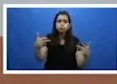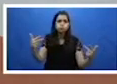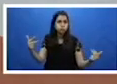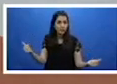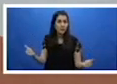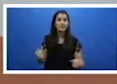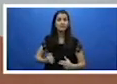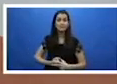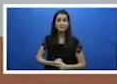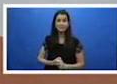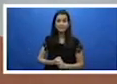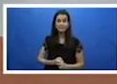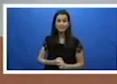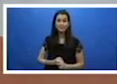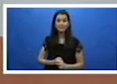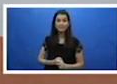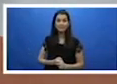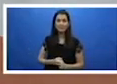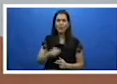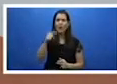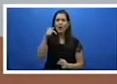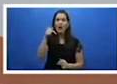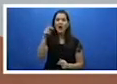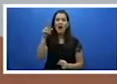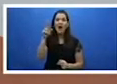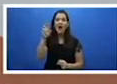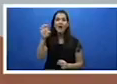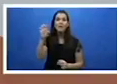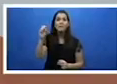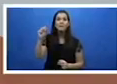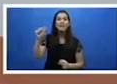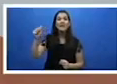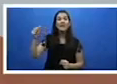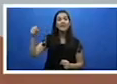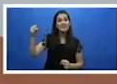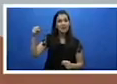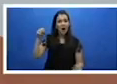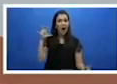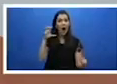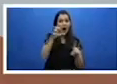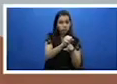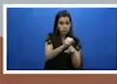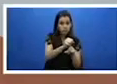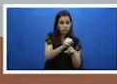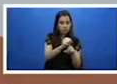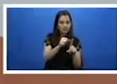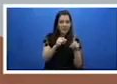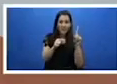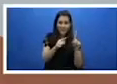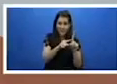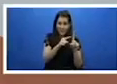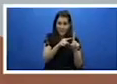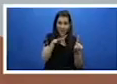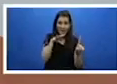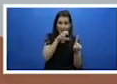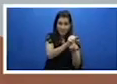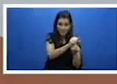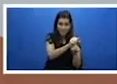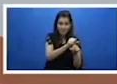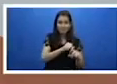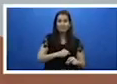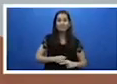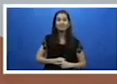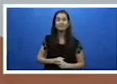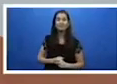presas, tá? O que serão presas, né? Eles caçaram, provavelmente, alguns animaizinhos. Então, colocamos o